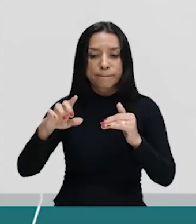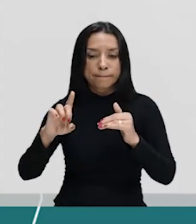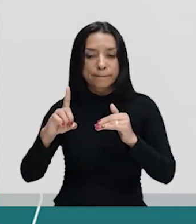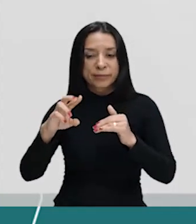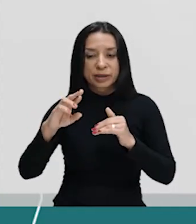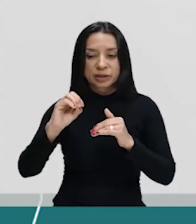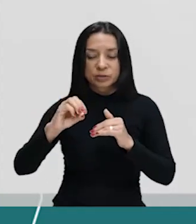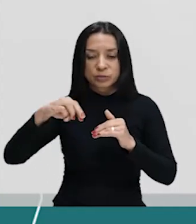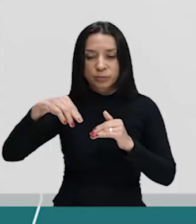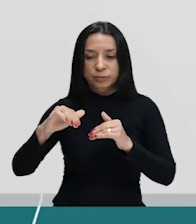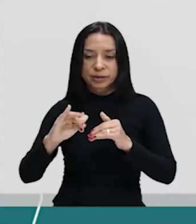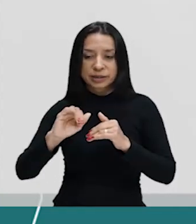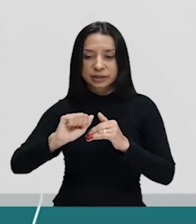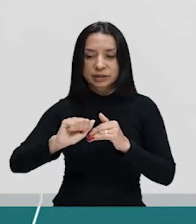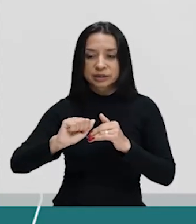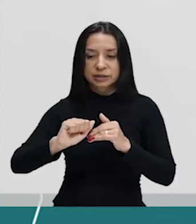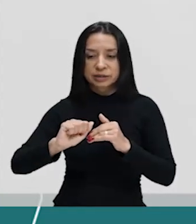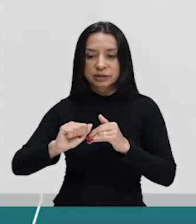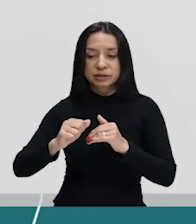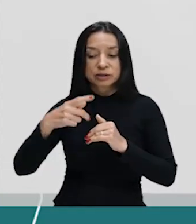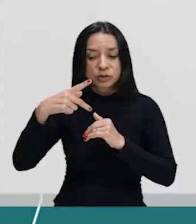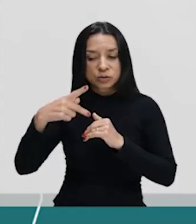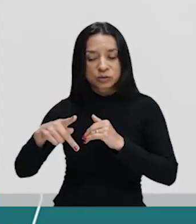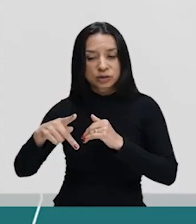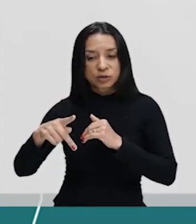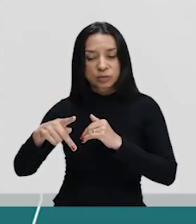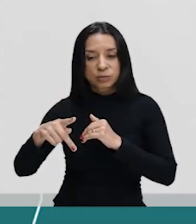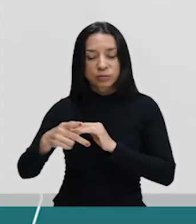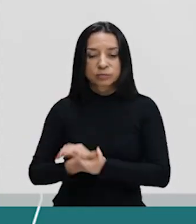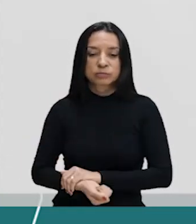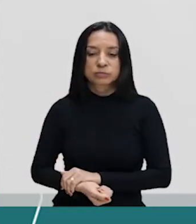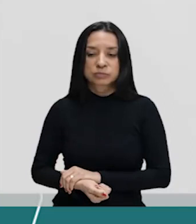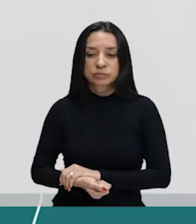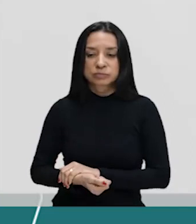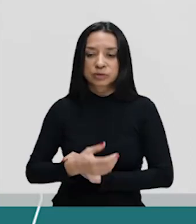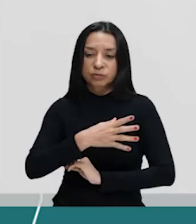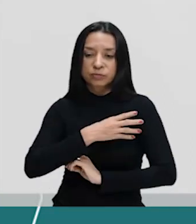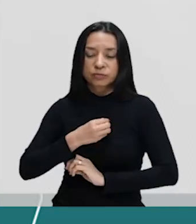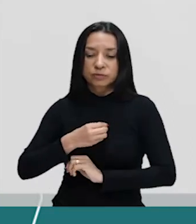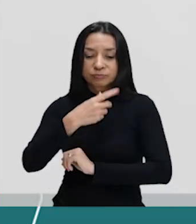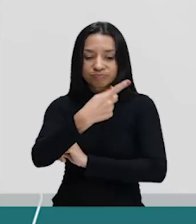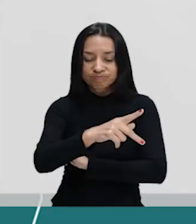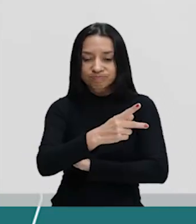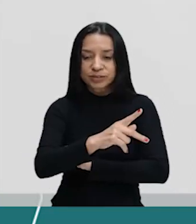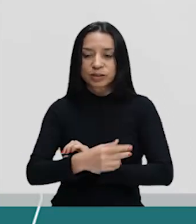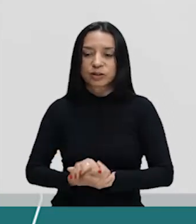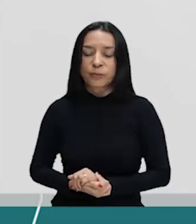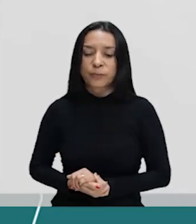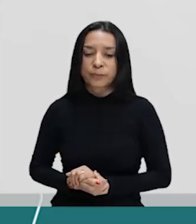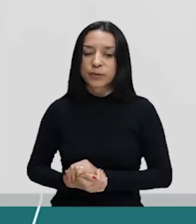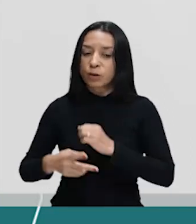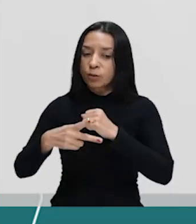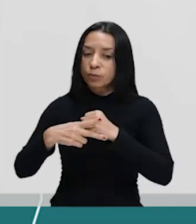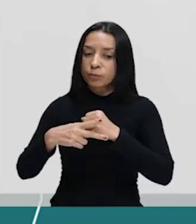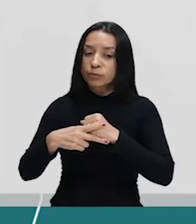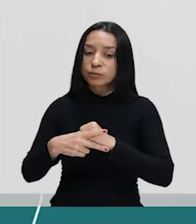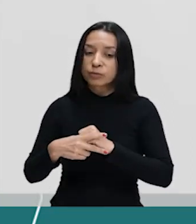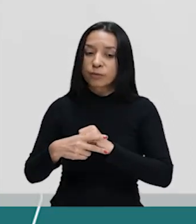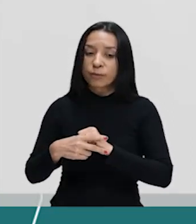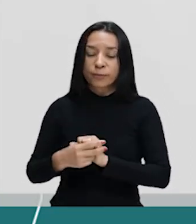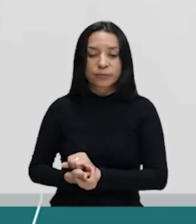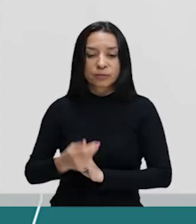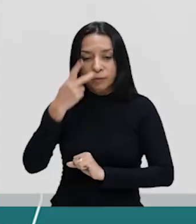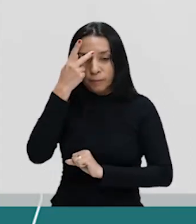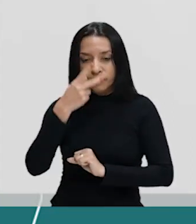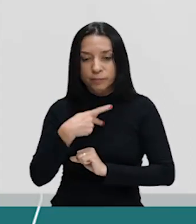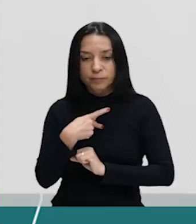filho dela. Olha essa oração. O pronome possessivo está reforçado para. ênfase, elegância, estilo, figura de